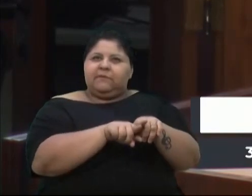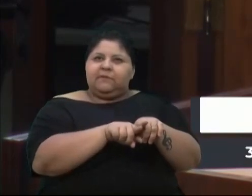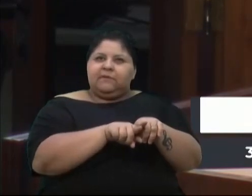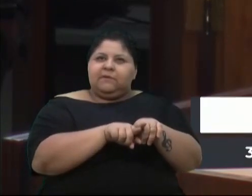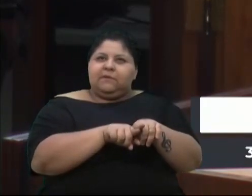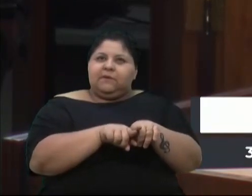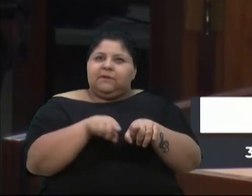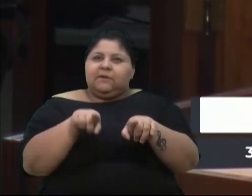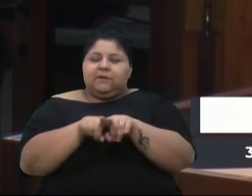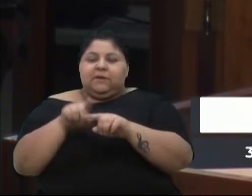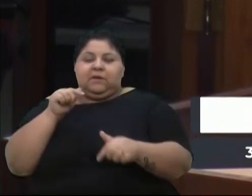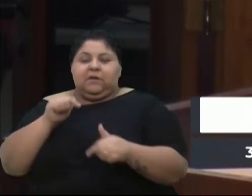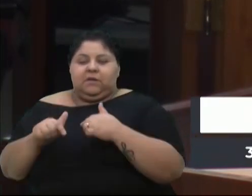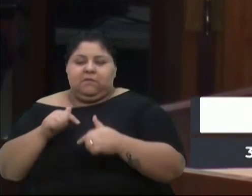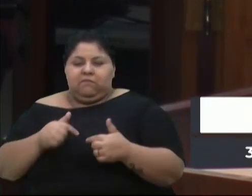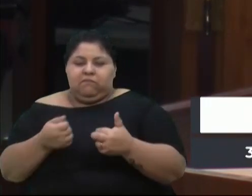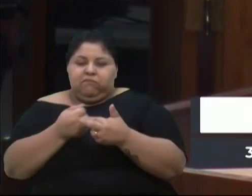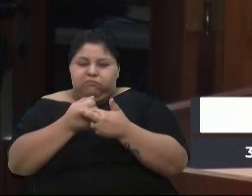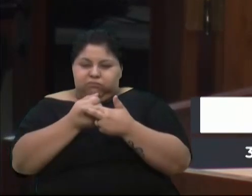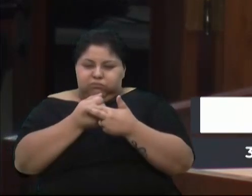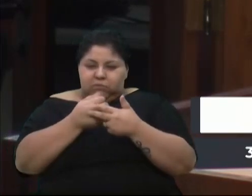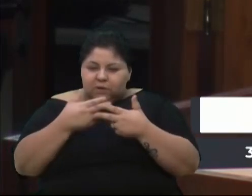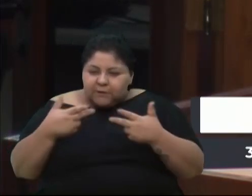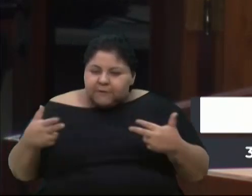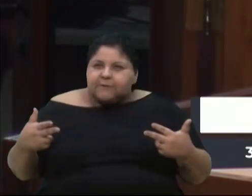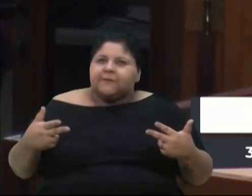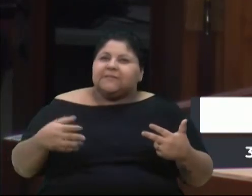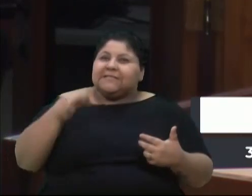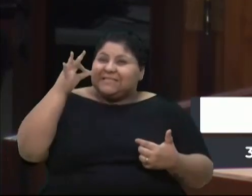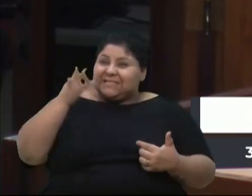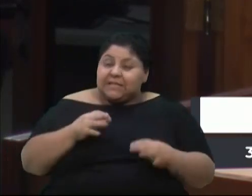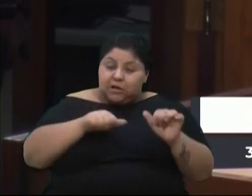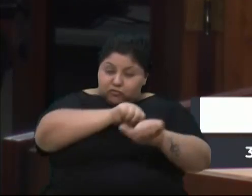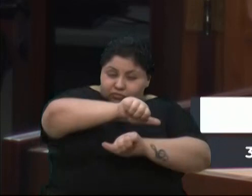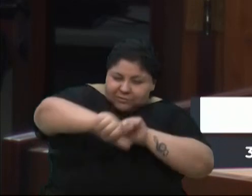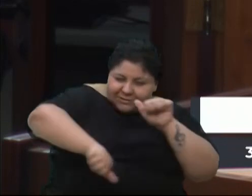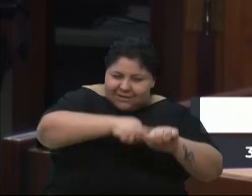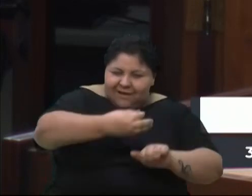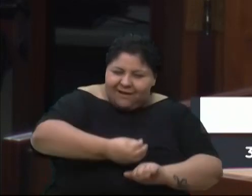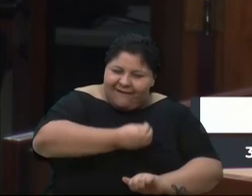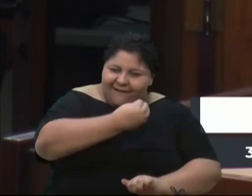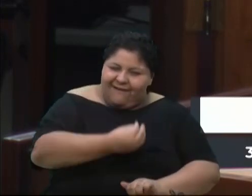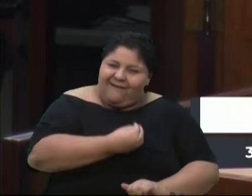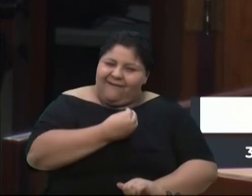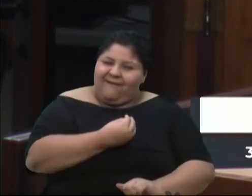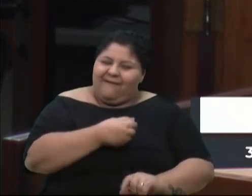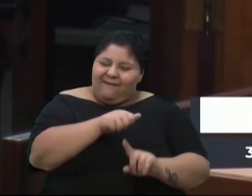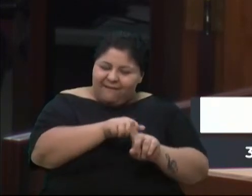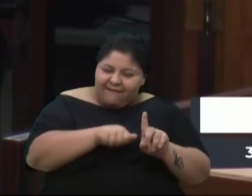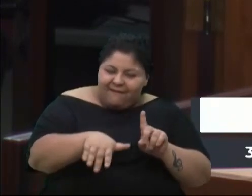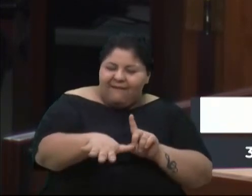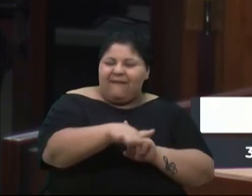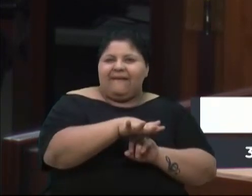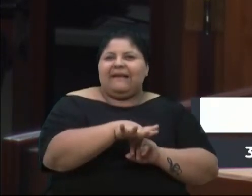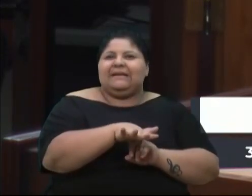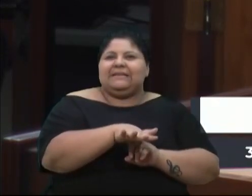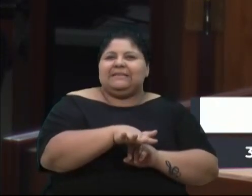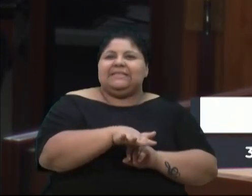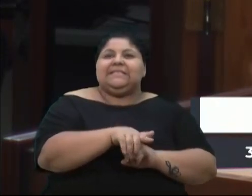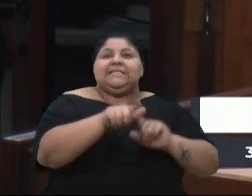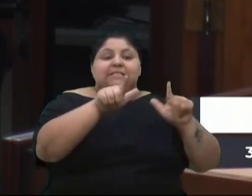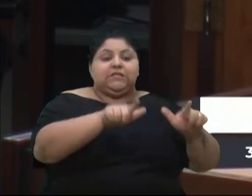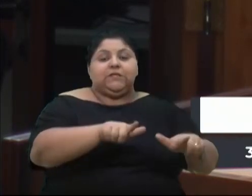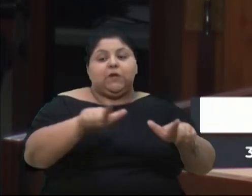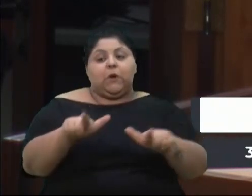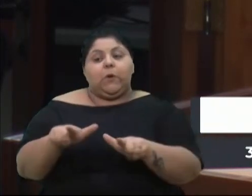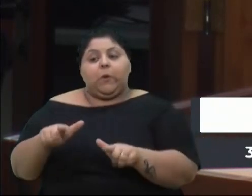se trabalha coisas que de fato transformam a vida e o meio social aonde